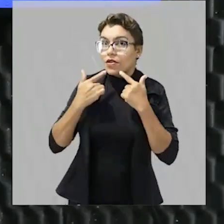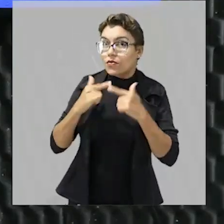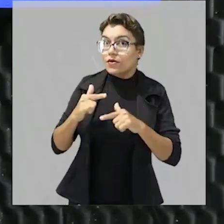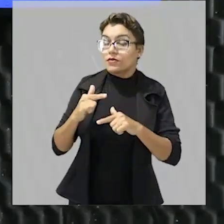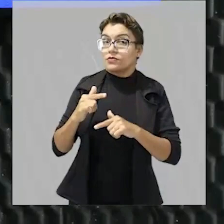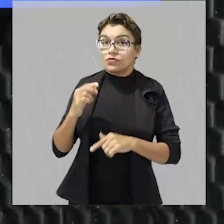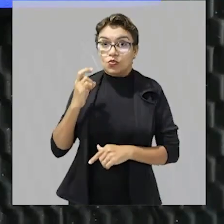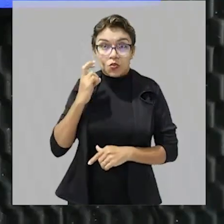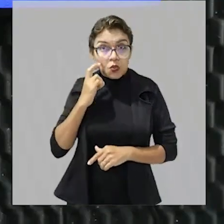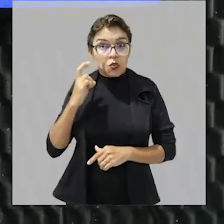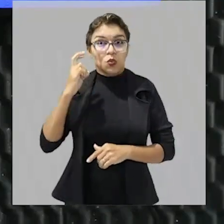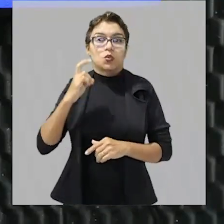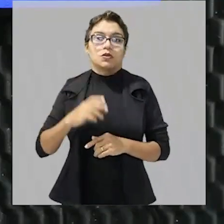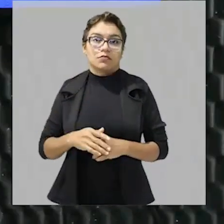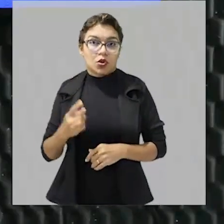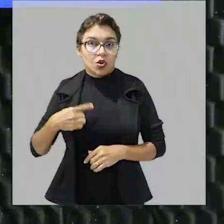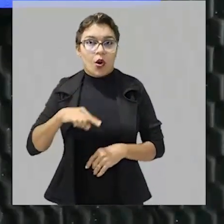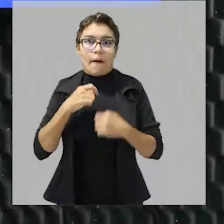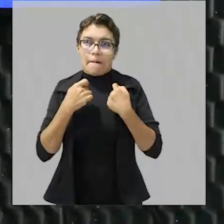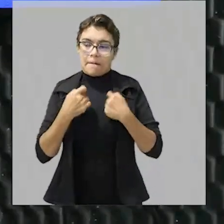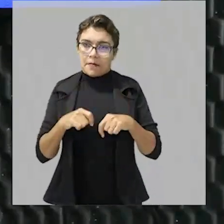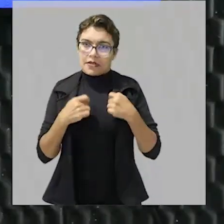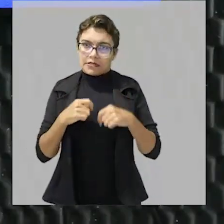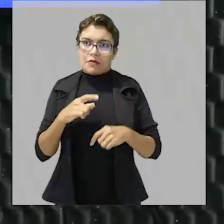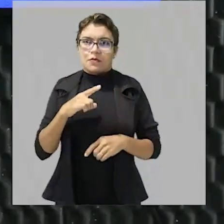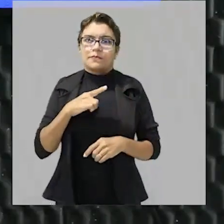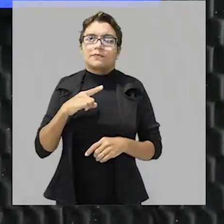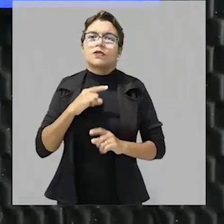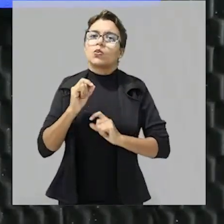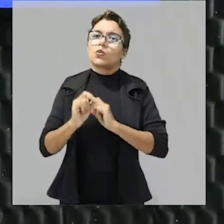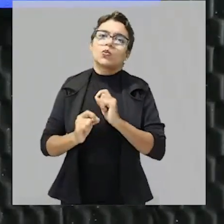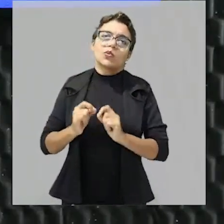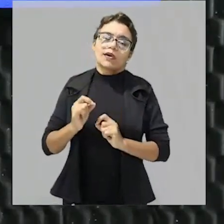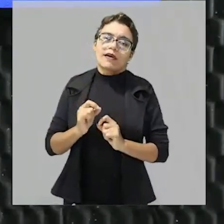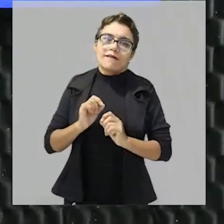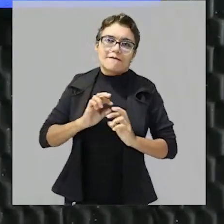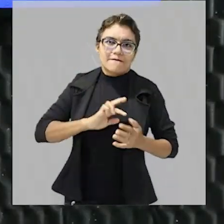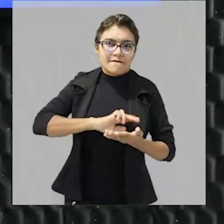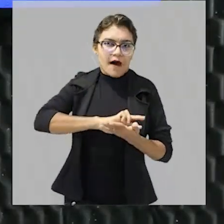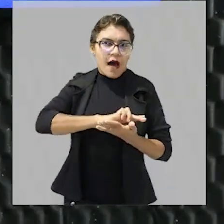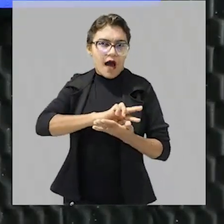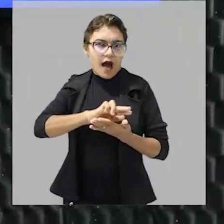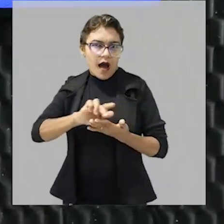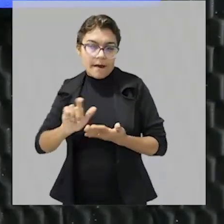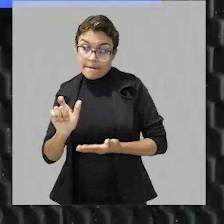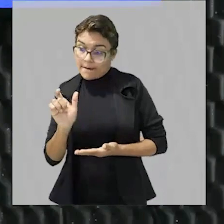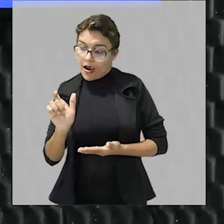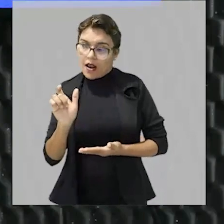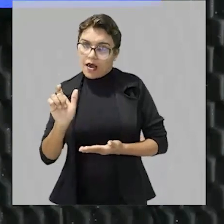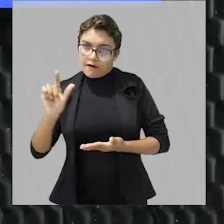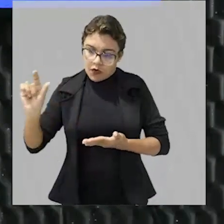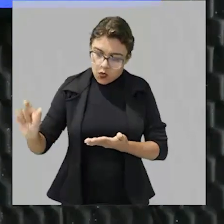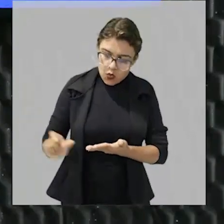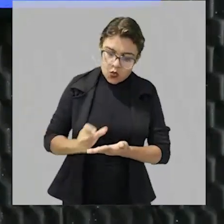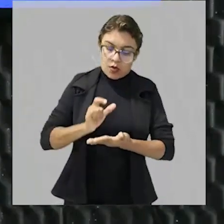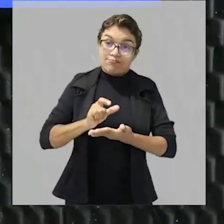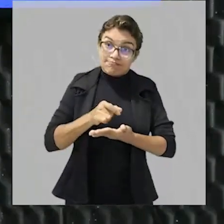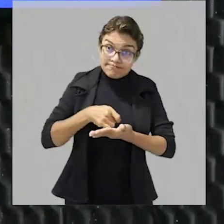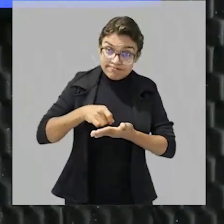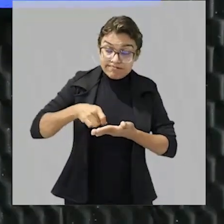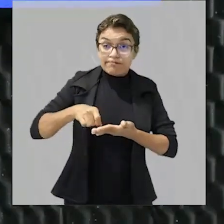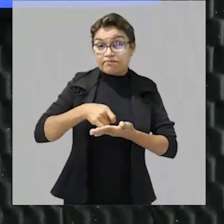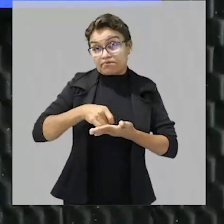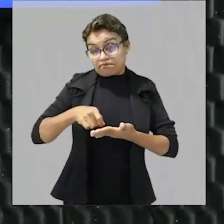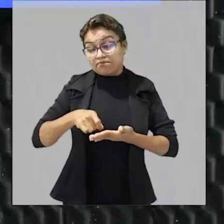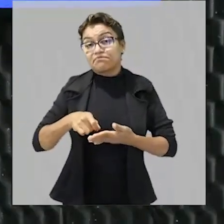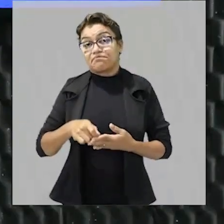por palavras sinônimas. Aumente o seu vocabulário, cresça, enriqueça o seu modo